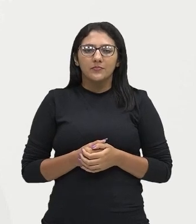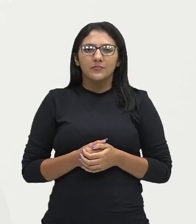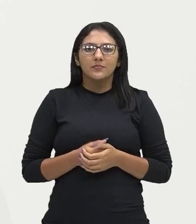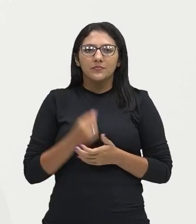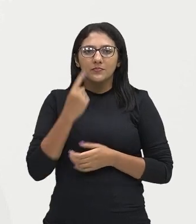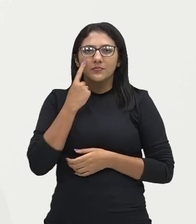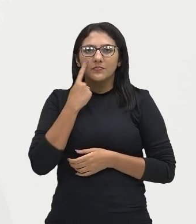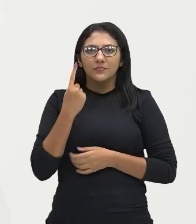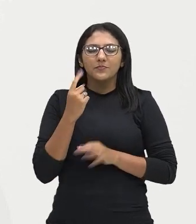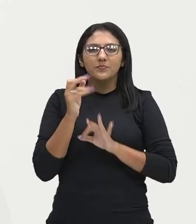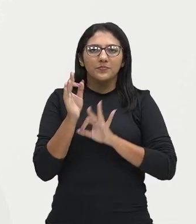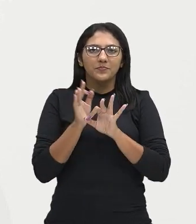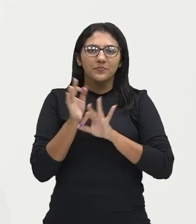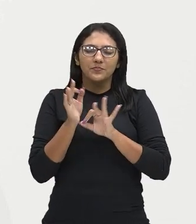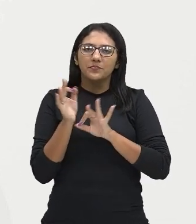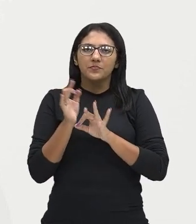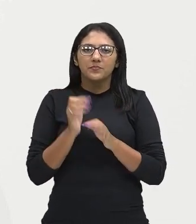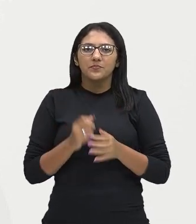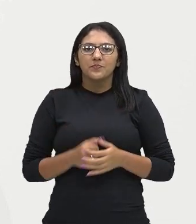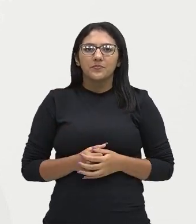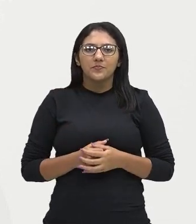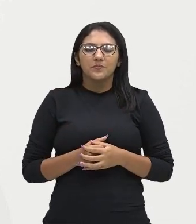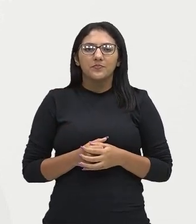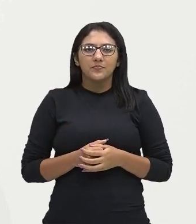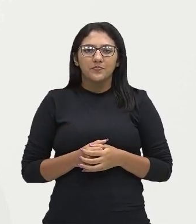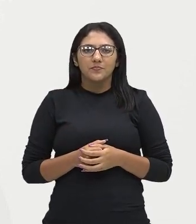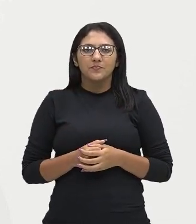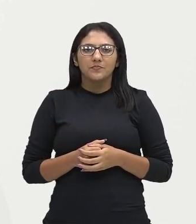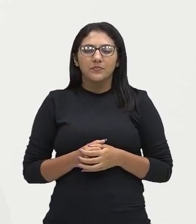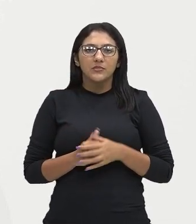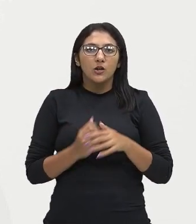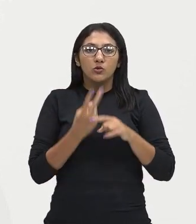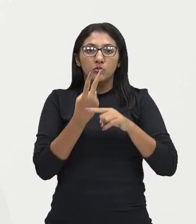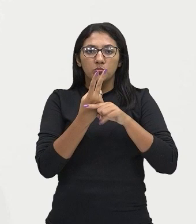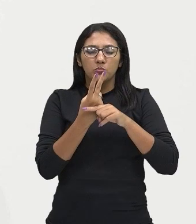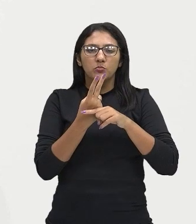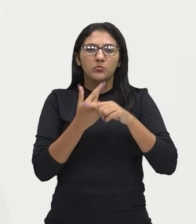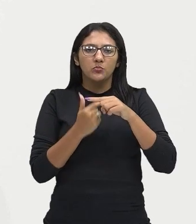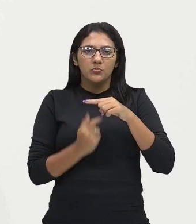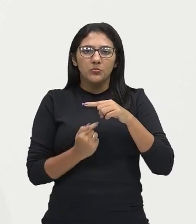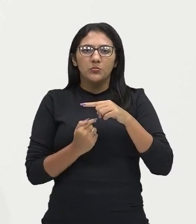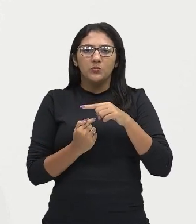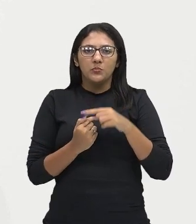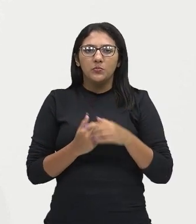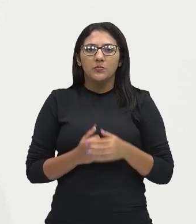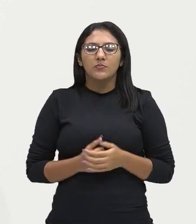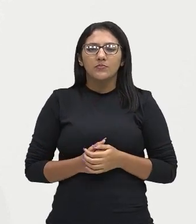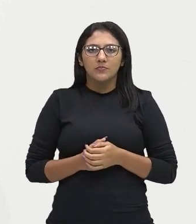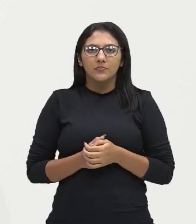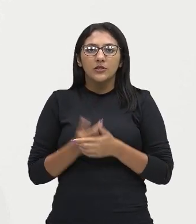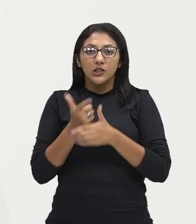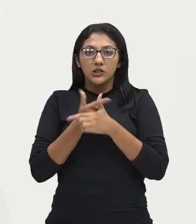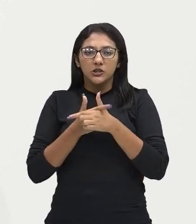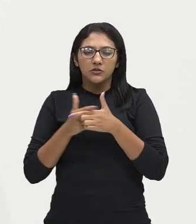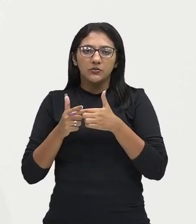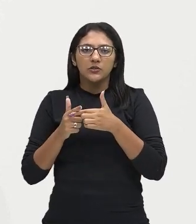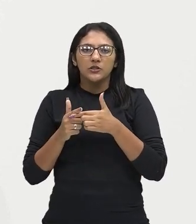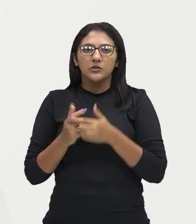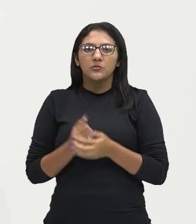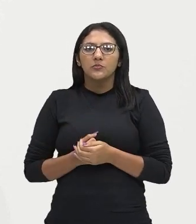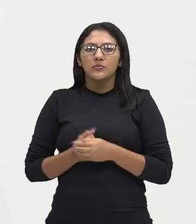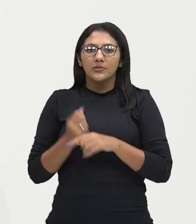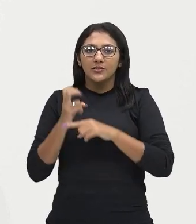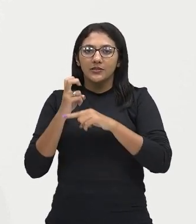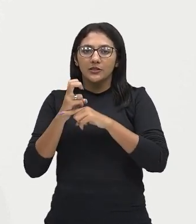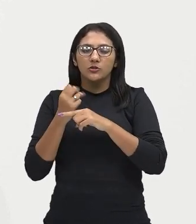7, 2 sobre 7 dividido por 5